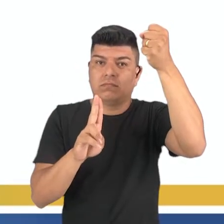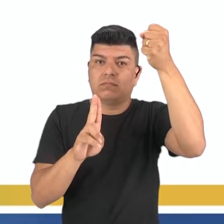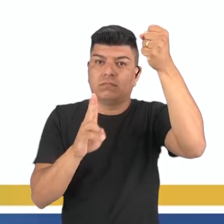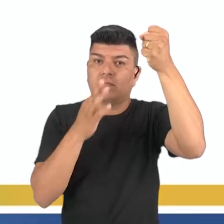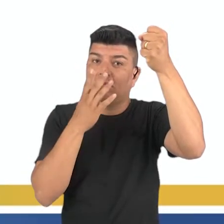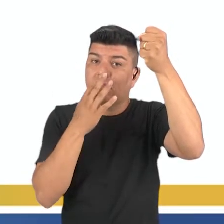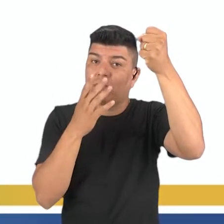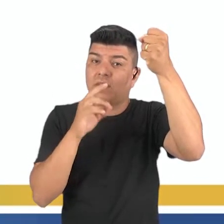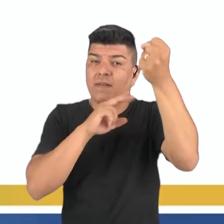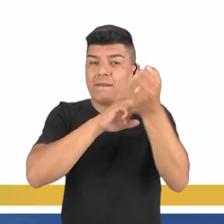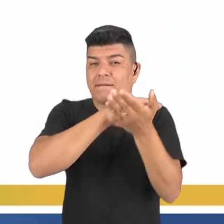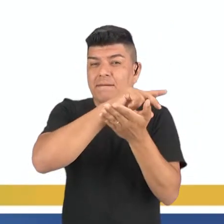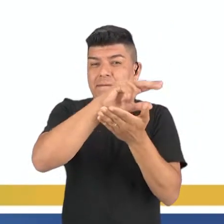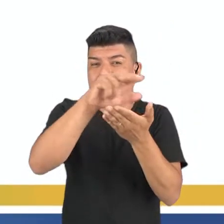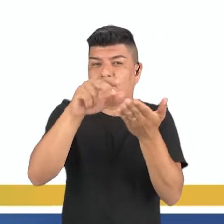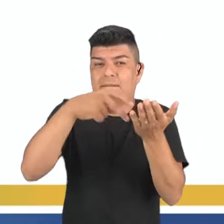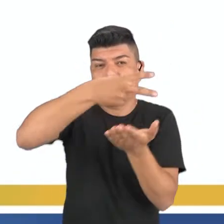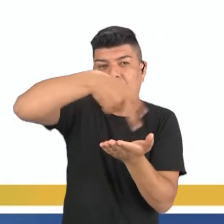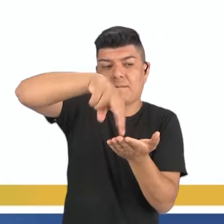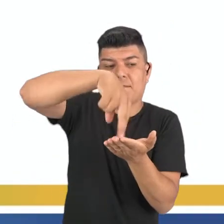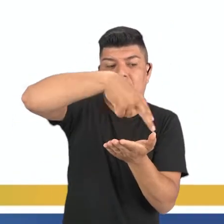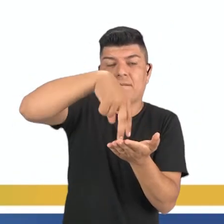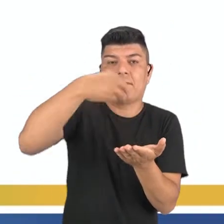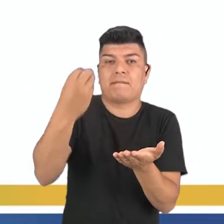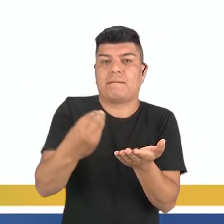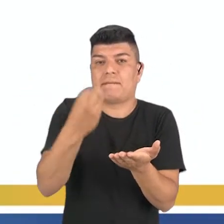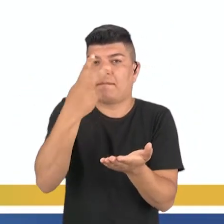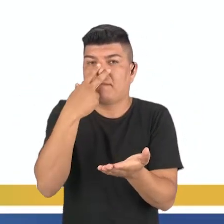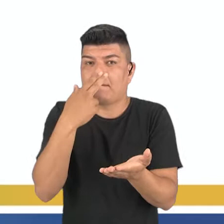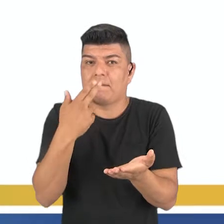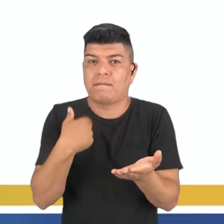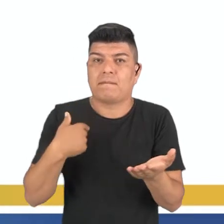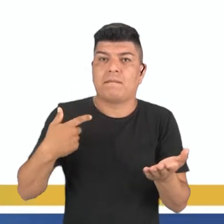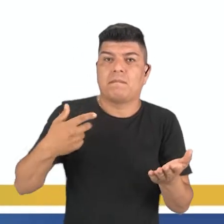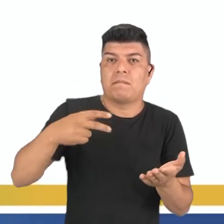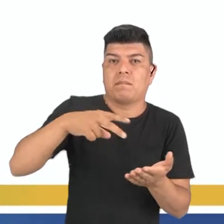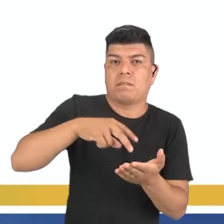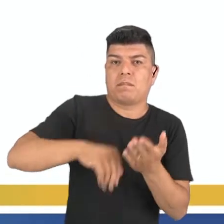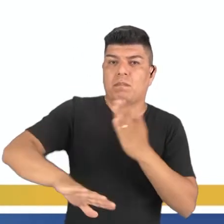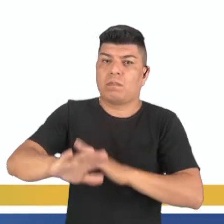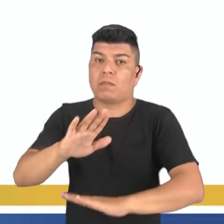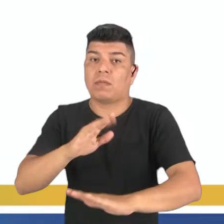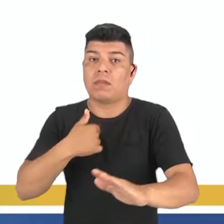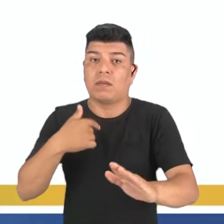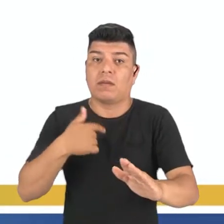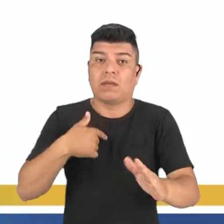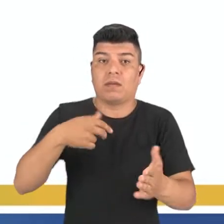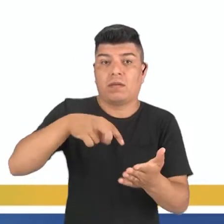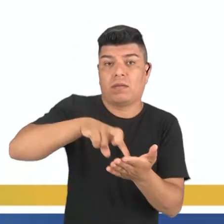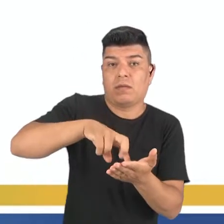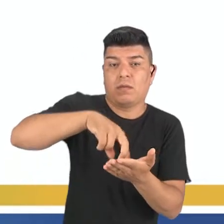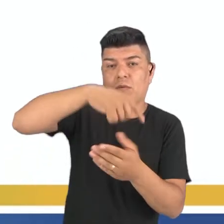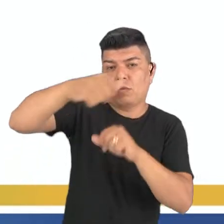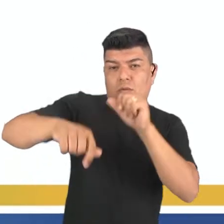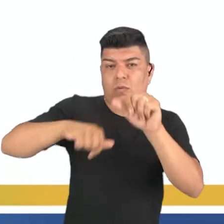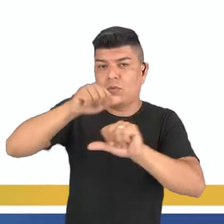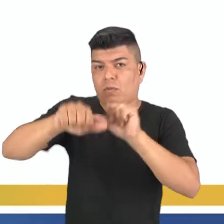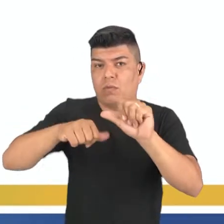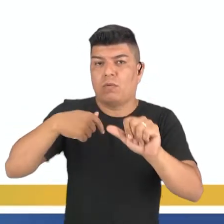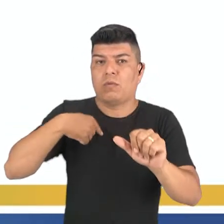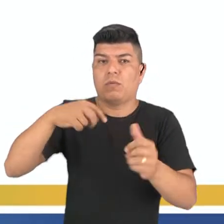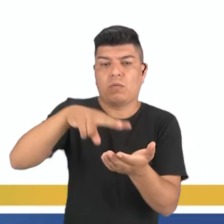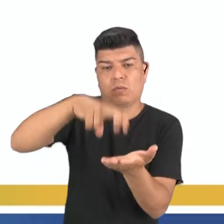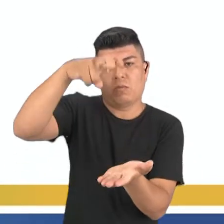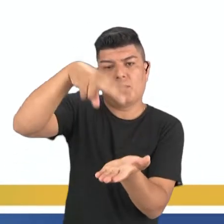e usam diversos passos de dança como malabarismos, passos elaborados, rodopios e